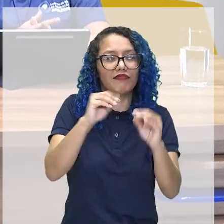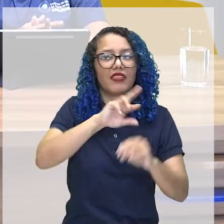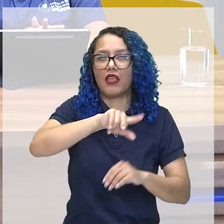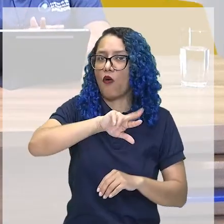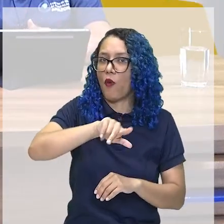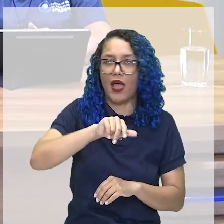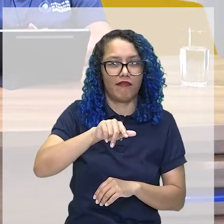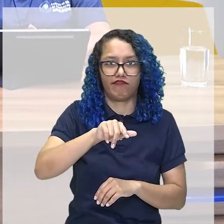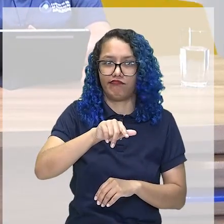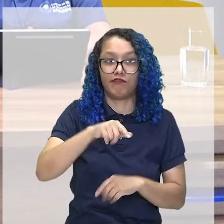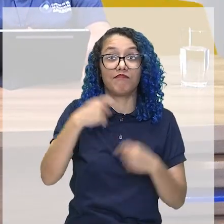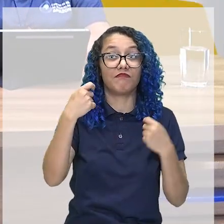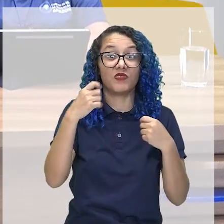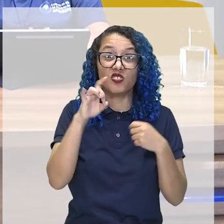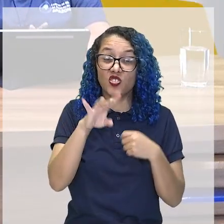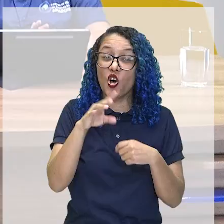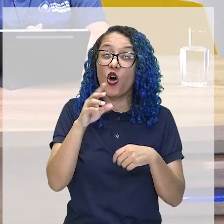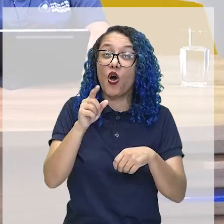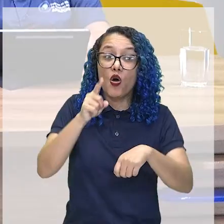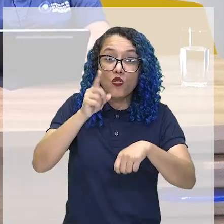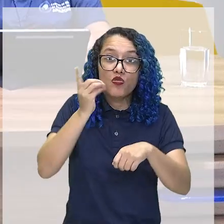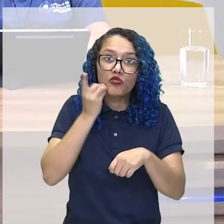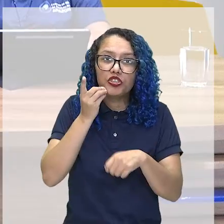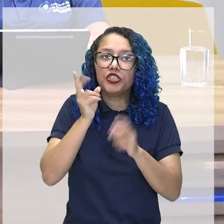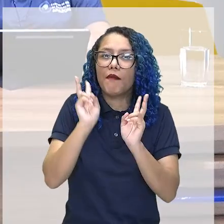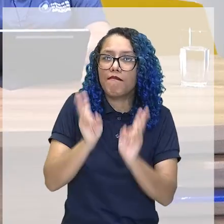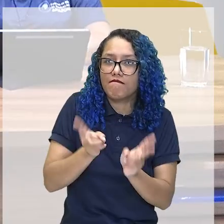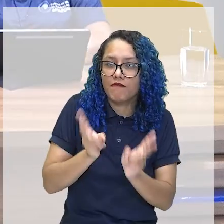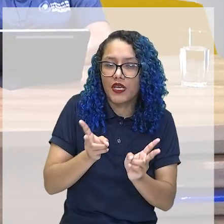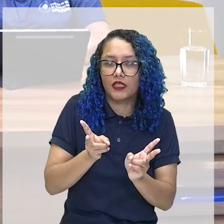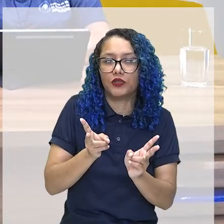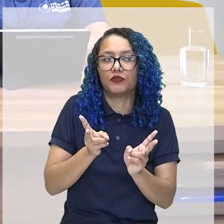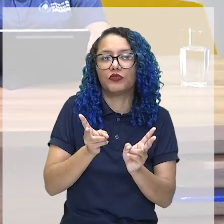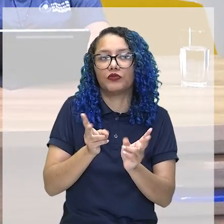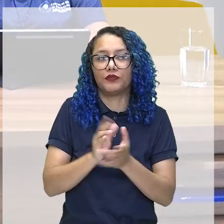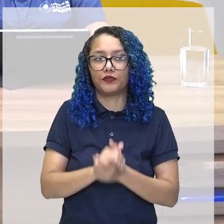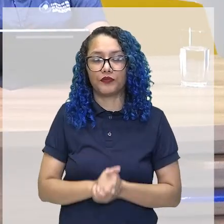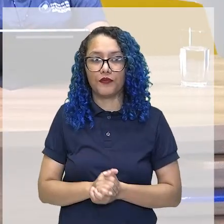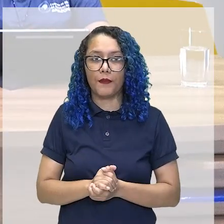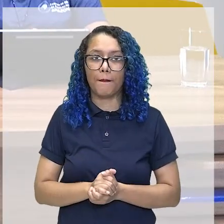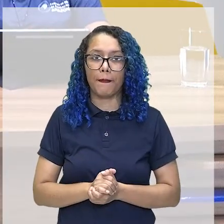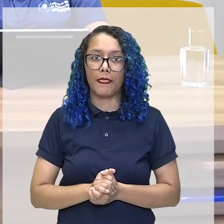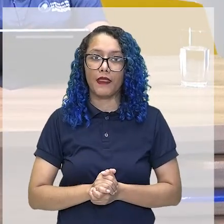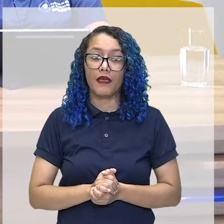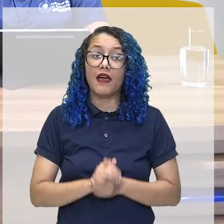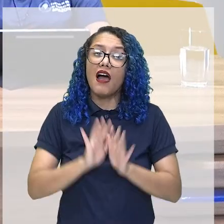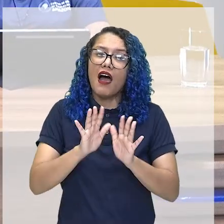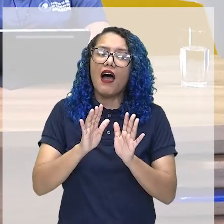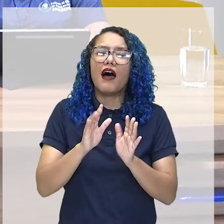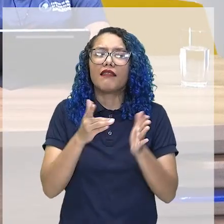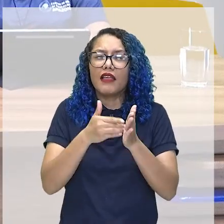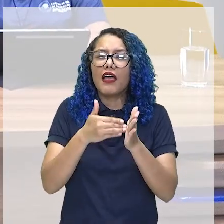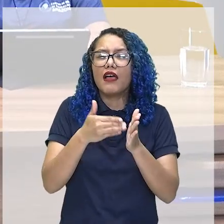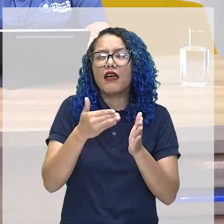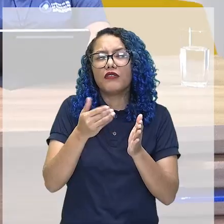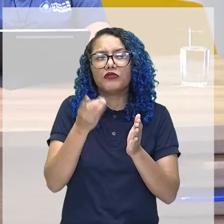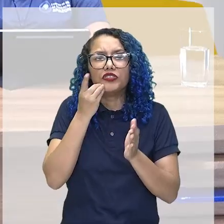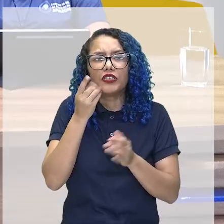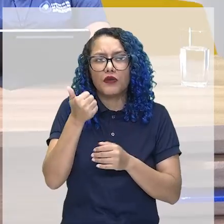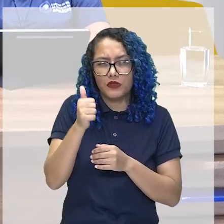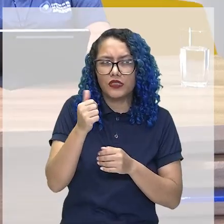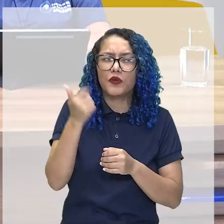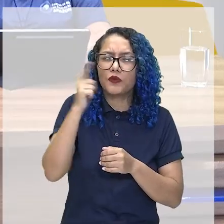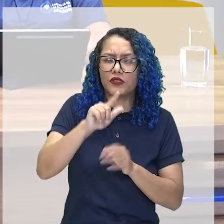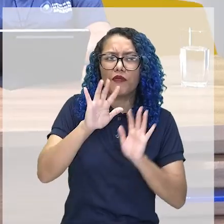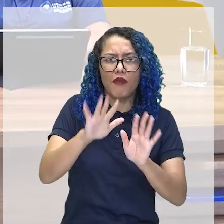na data que aquele evento está acontecendo. Então, até o dia 11 eu consigo fazer lançamento. Mas ontem eu esqueci. Consigo?